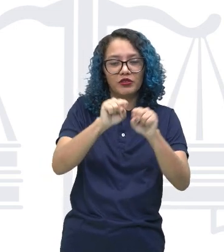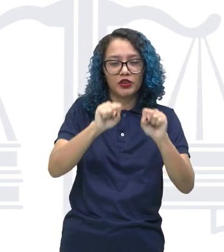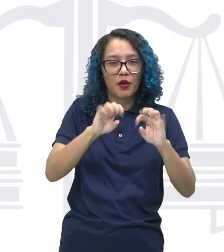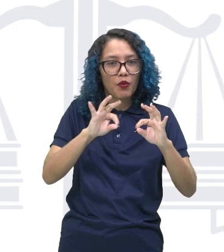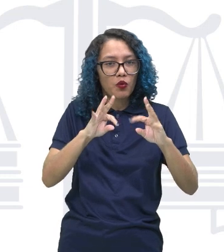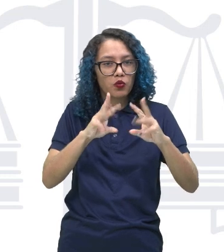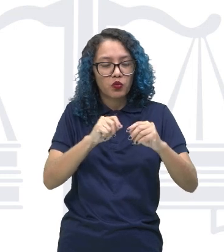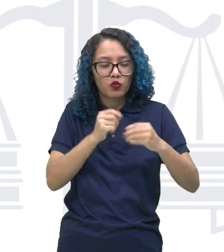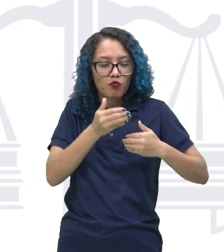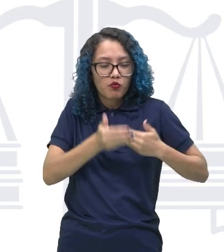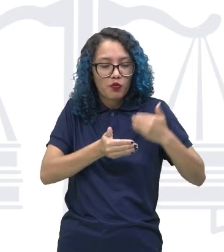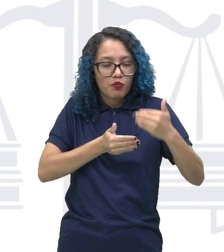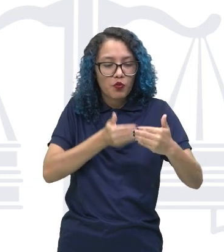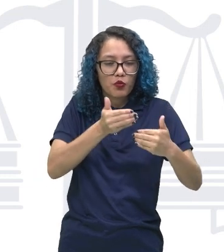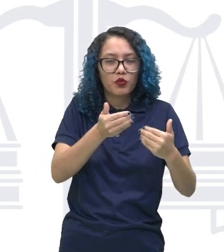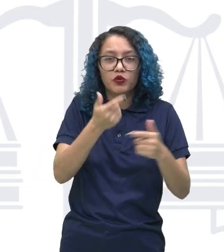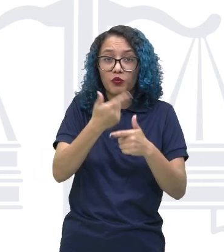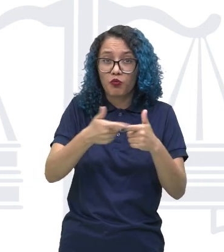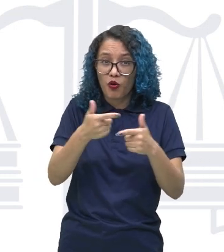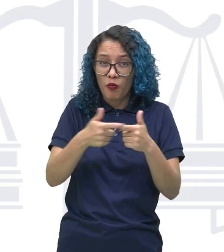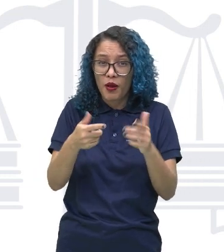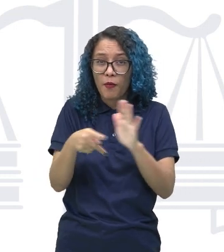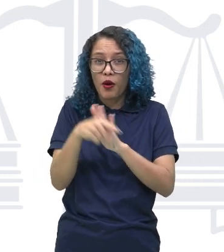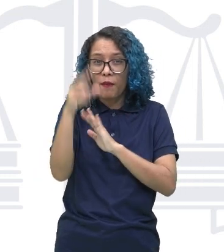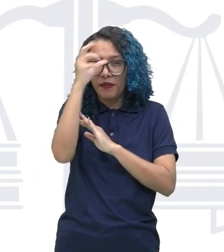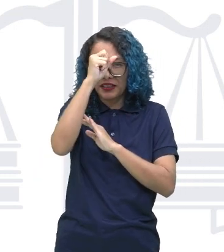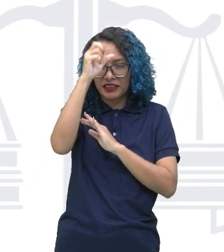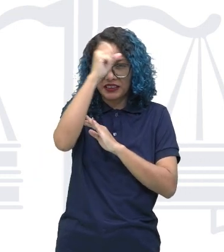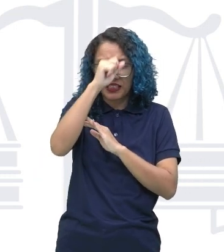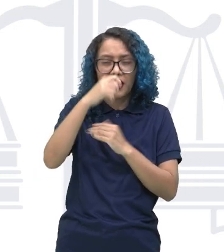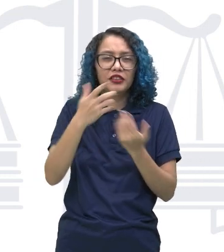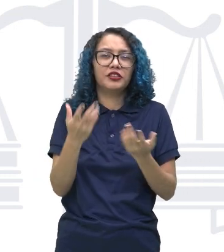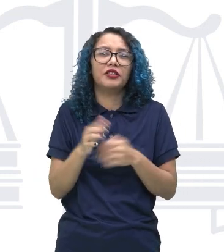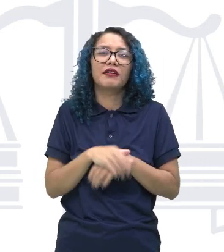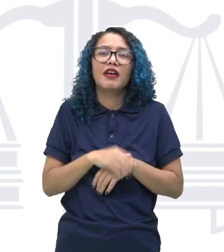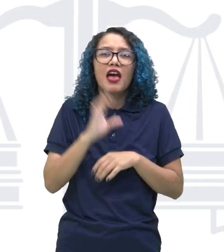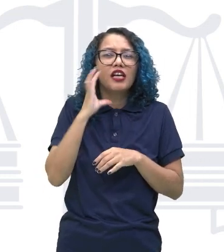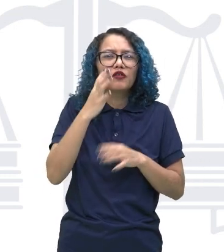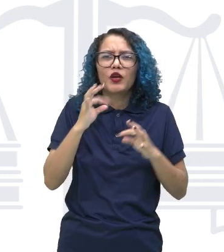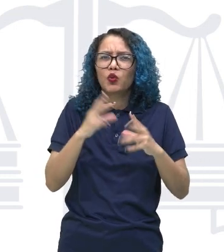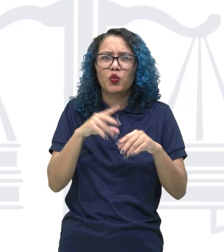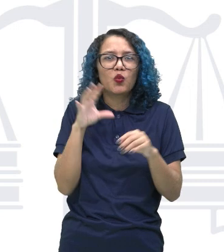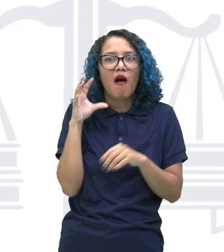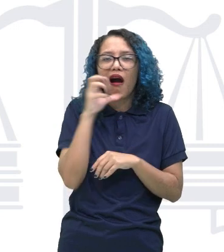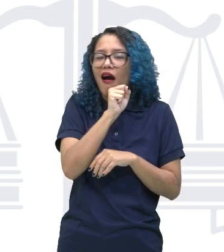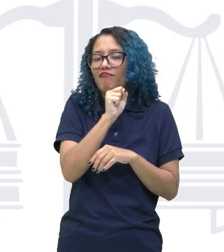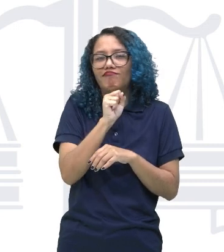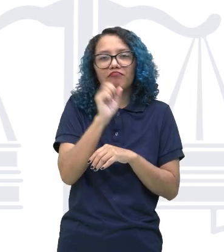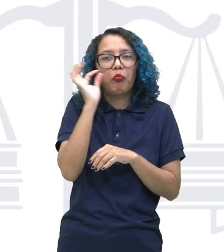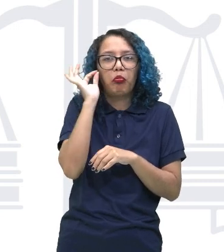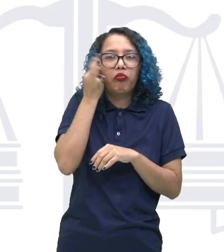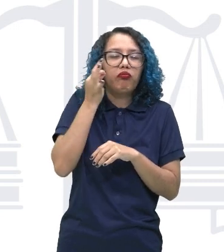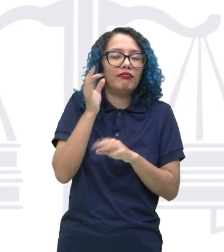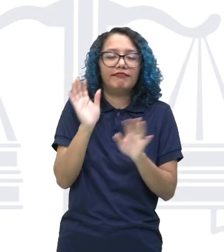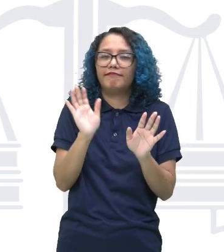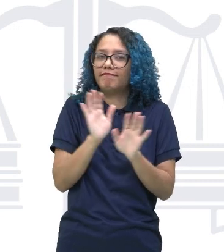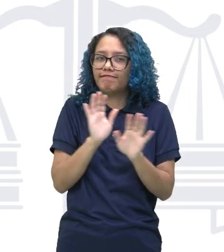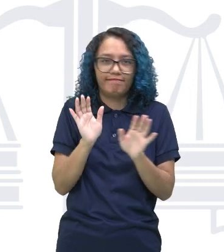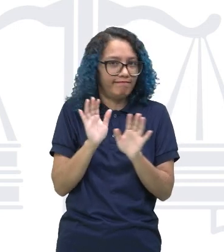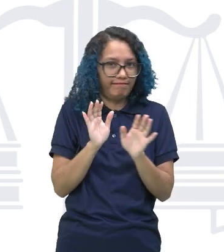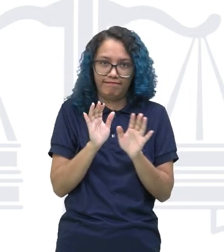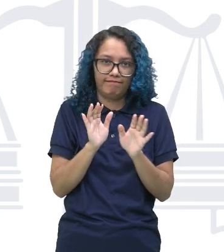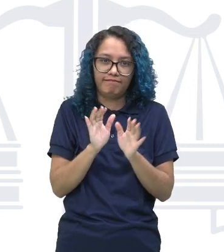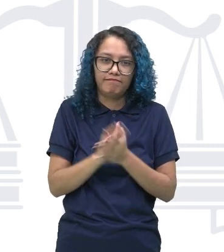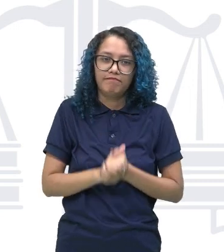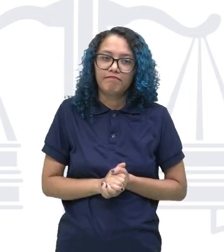vamos resolver os problemas de aprendizagem, de defasagem de aprendizagens, do dia para a noite, né? Nós estamos, neste